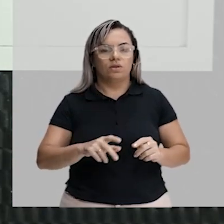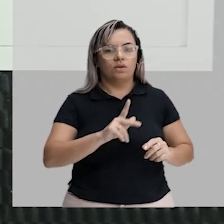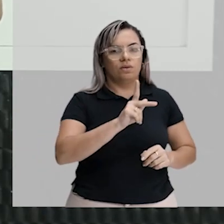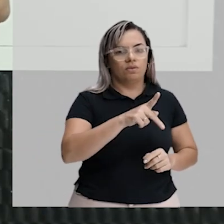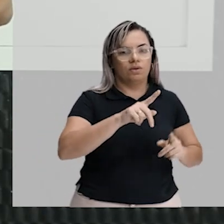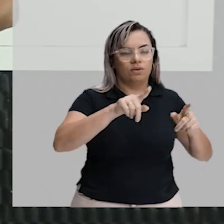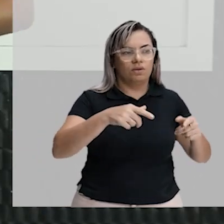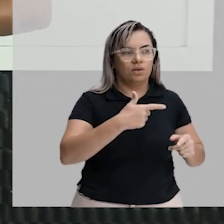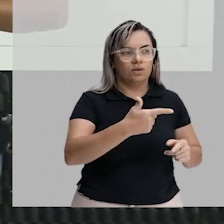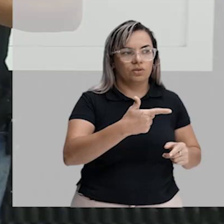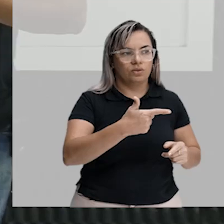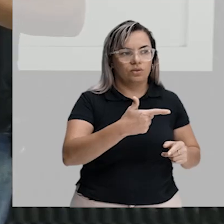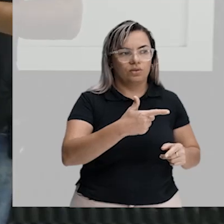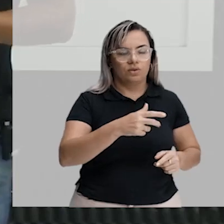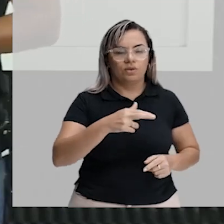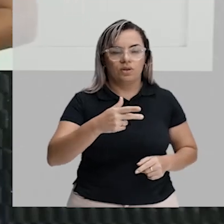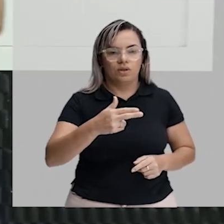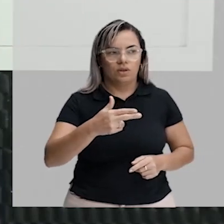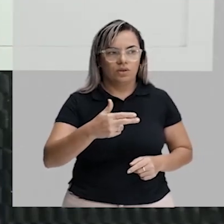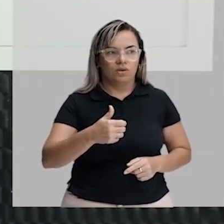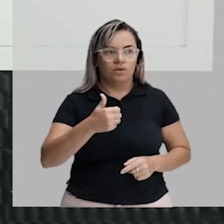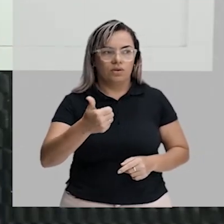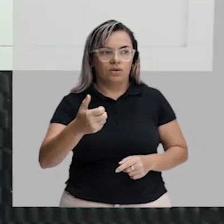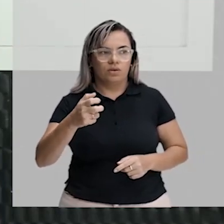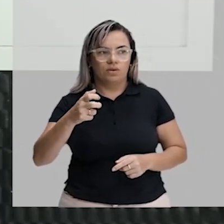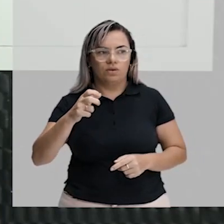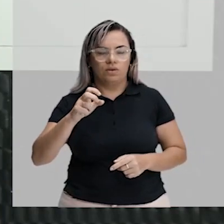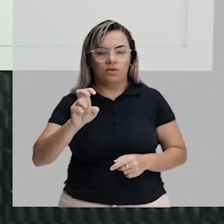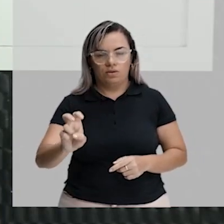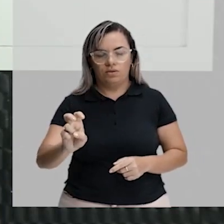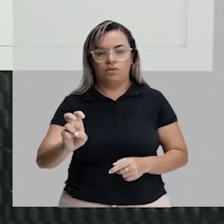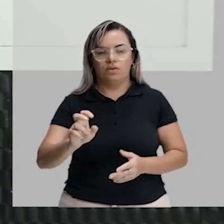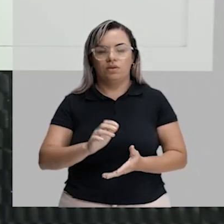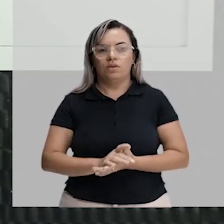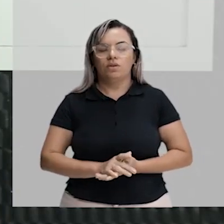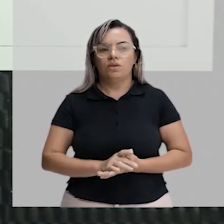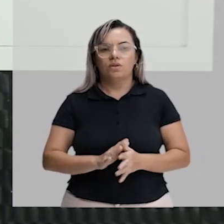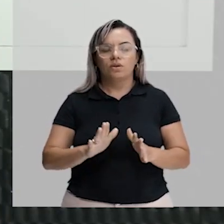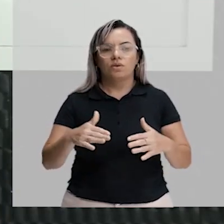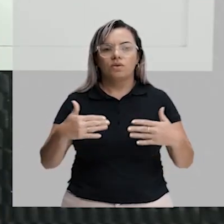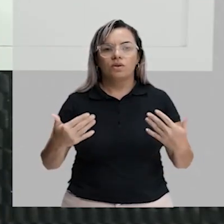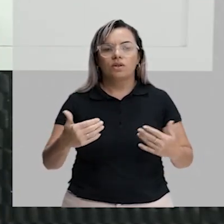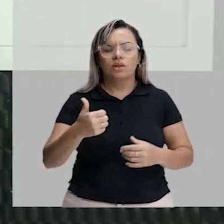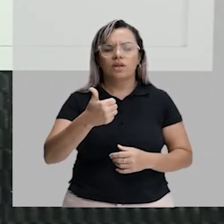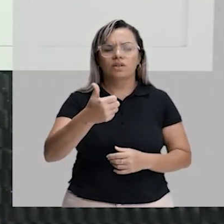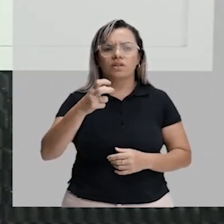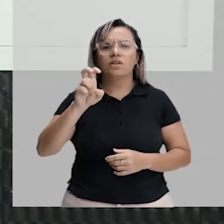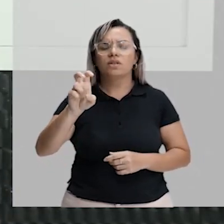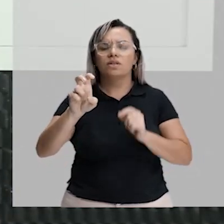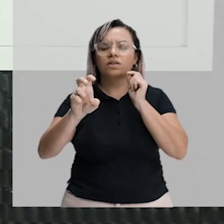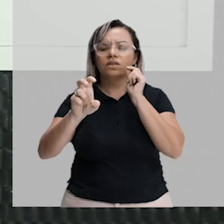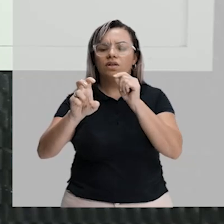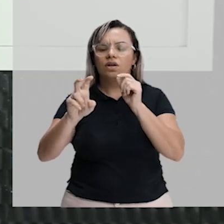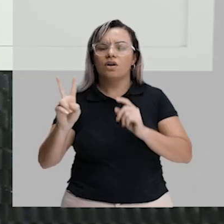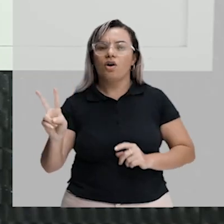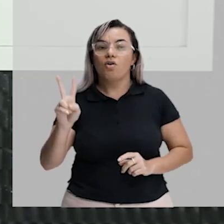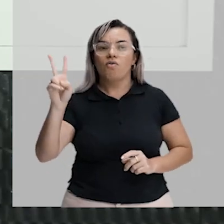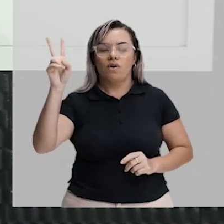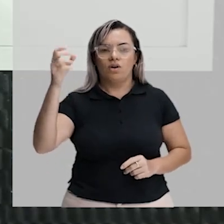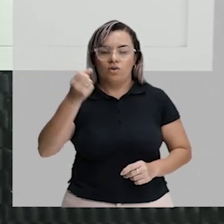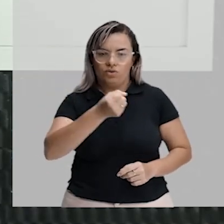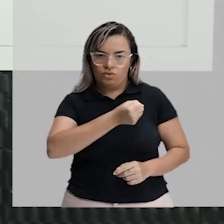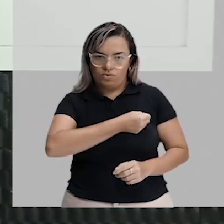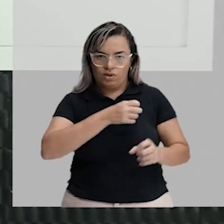valor numérico da expressão quando x for igual a 2. Tá? Quando você tem P2 igual a